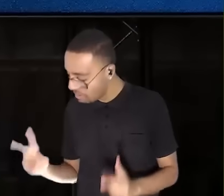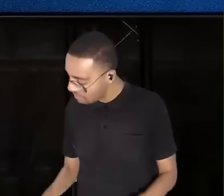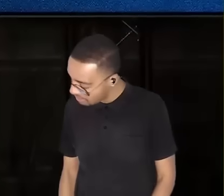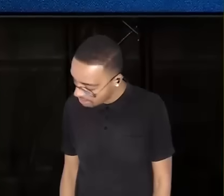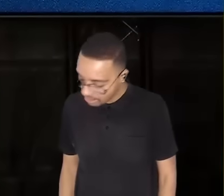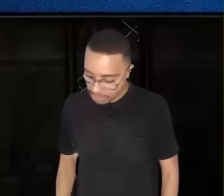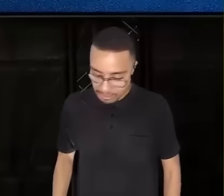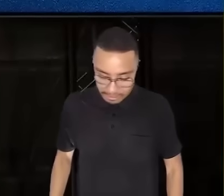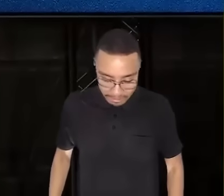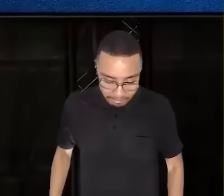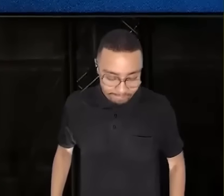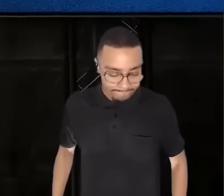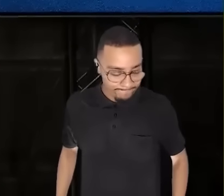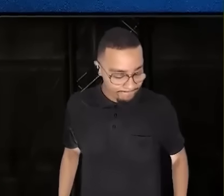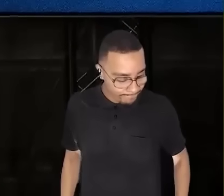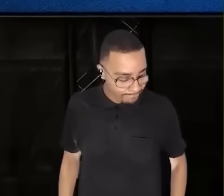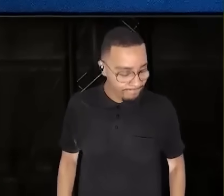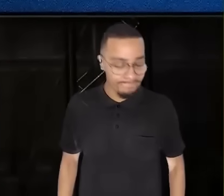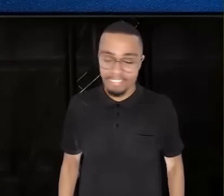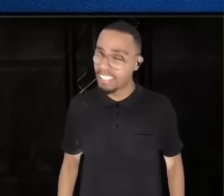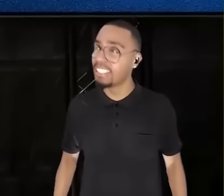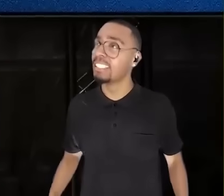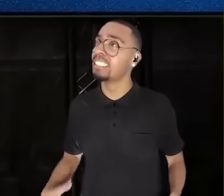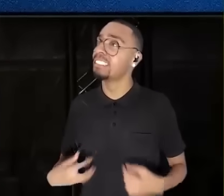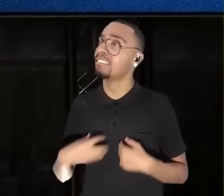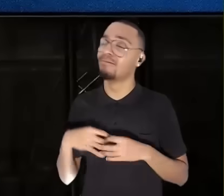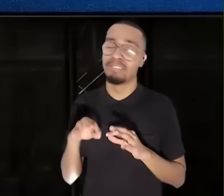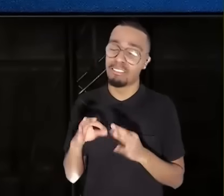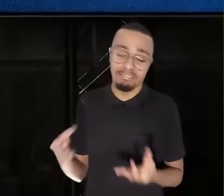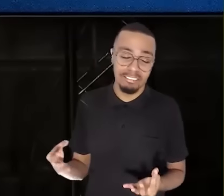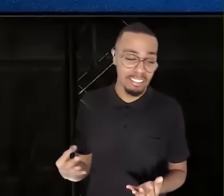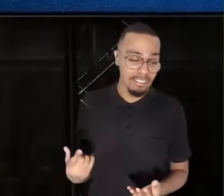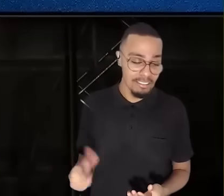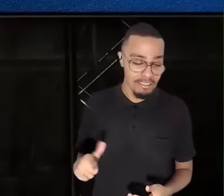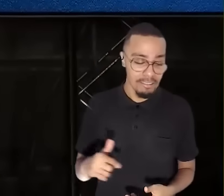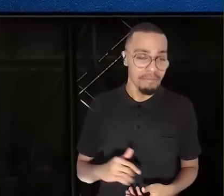tão simples assim. As coisas não são tão simples assim.